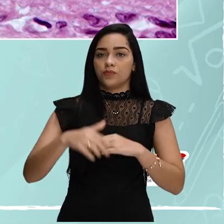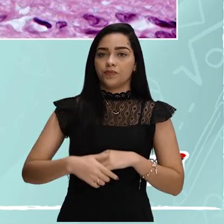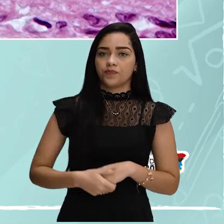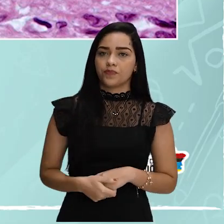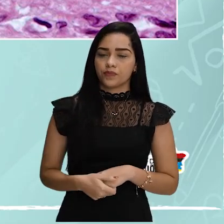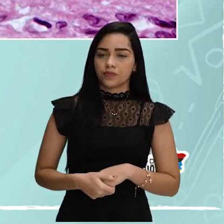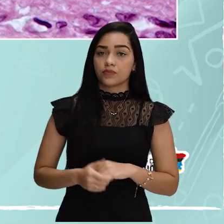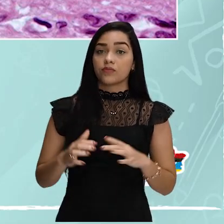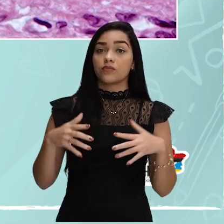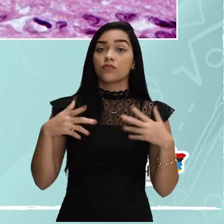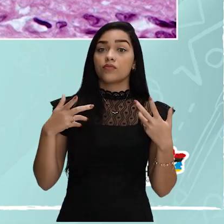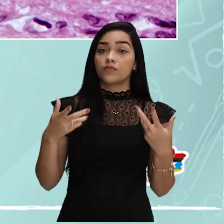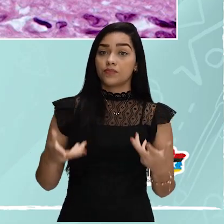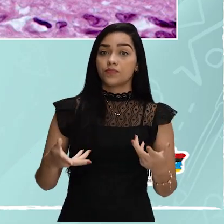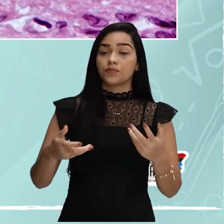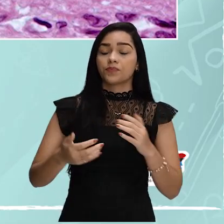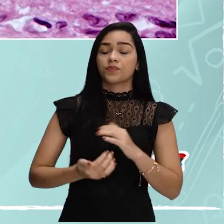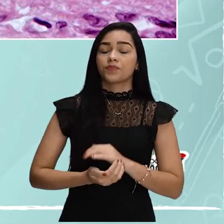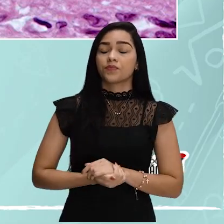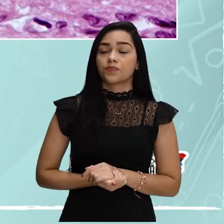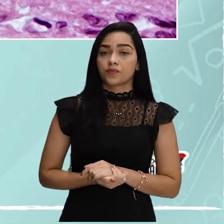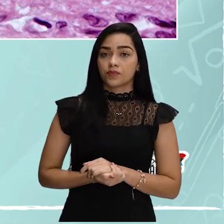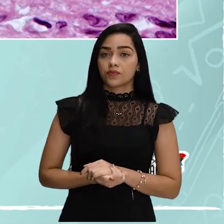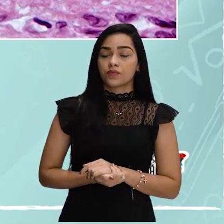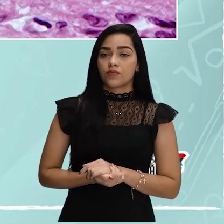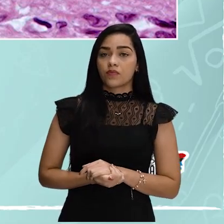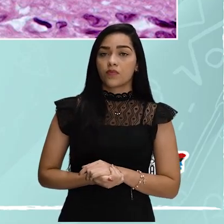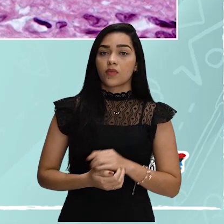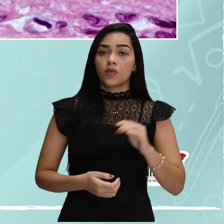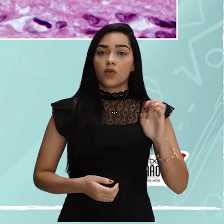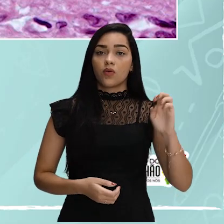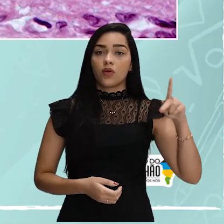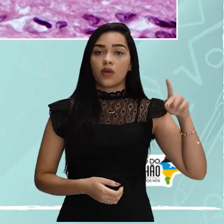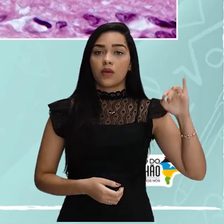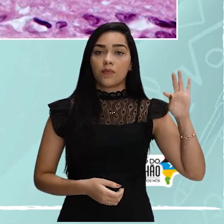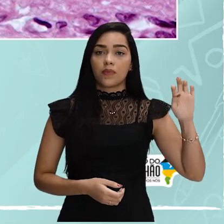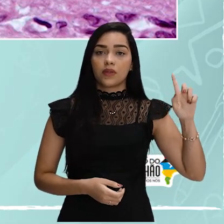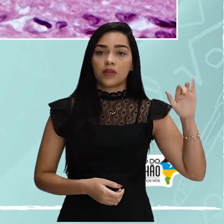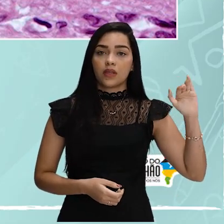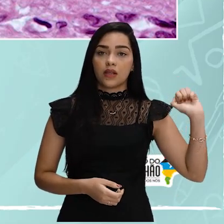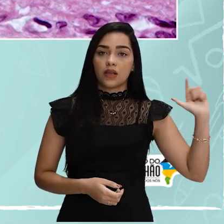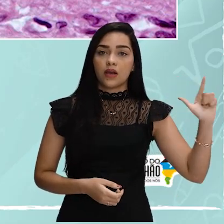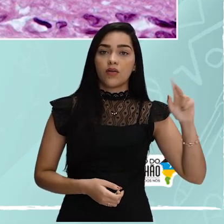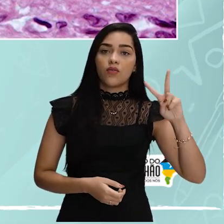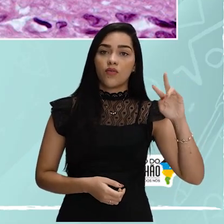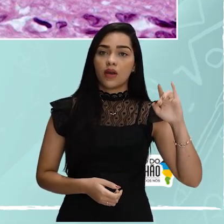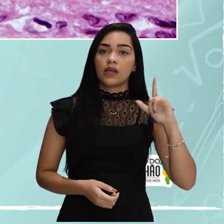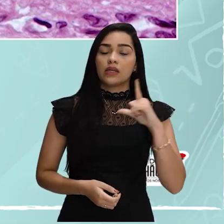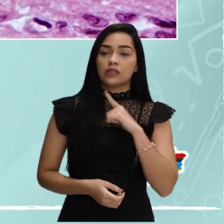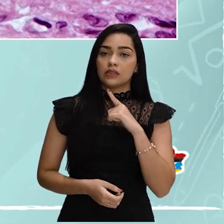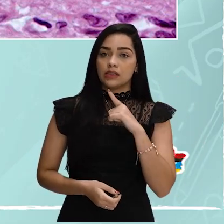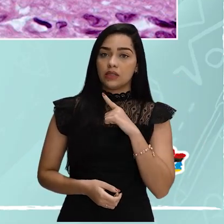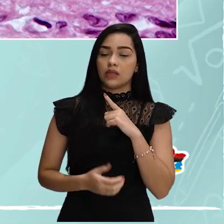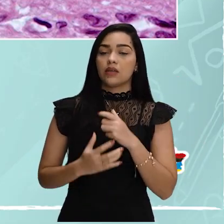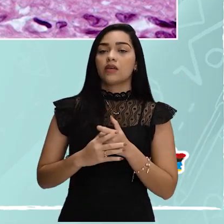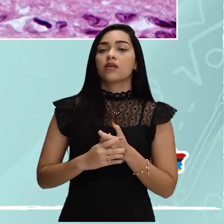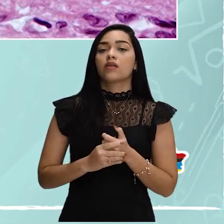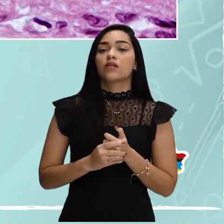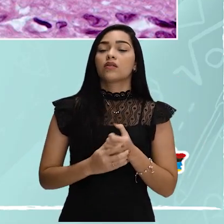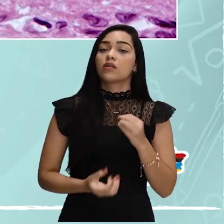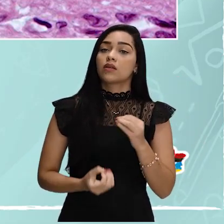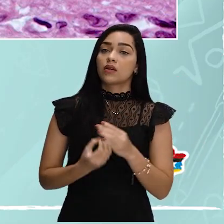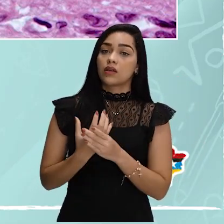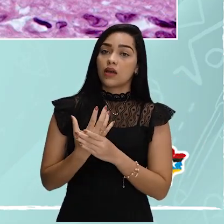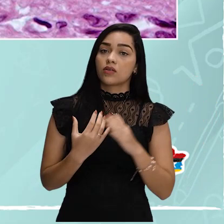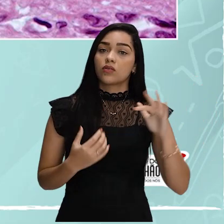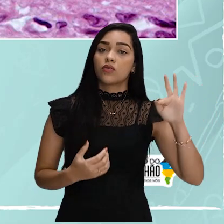embrionário. Então, o tecido epitelial ele vai ser derivado desse primeiro